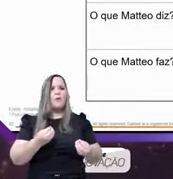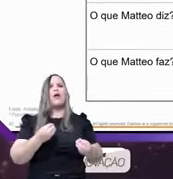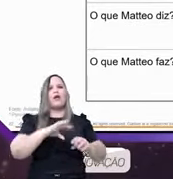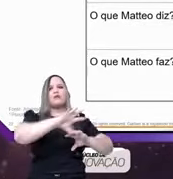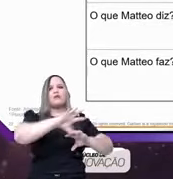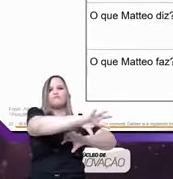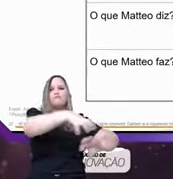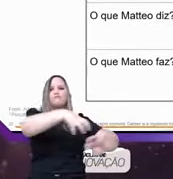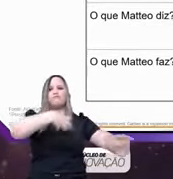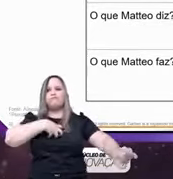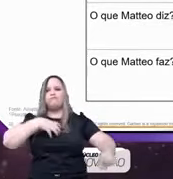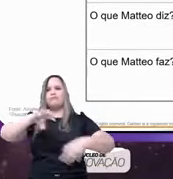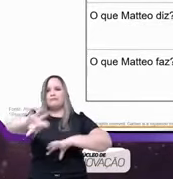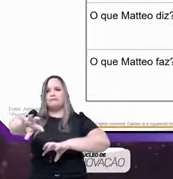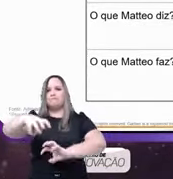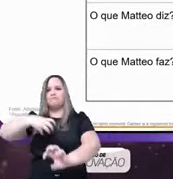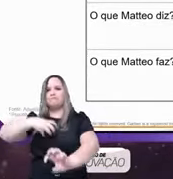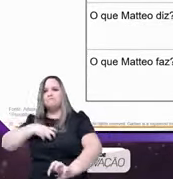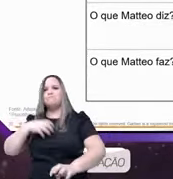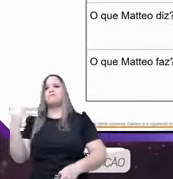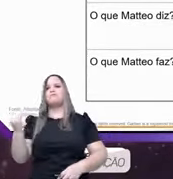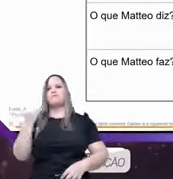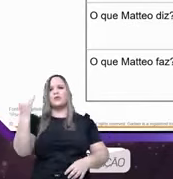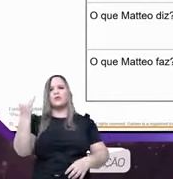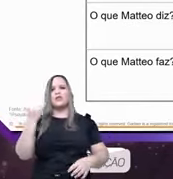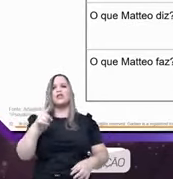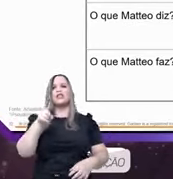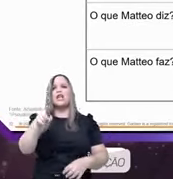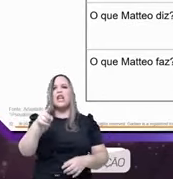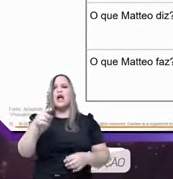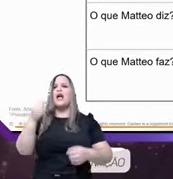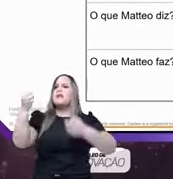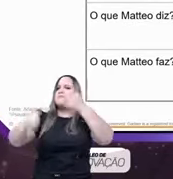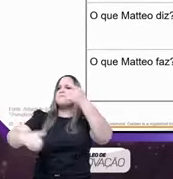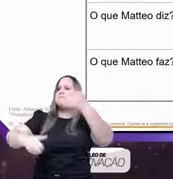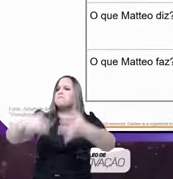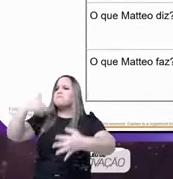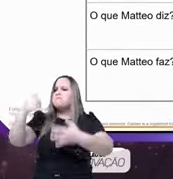faz? O que você diz? O que você acha? Como é que você sente?